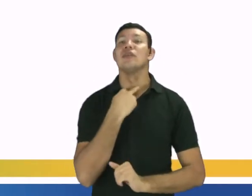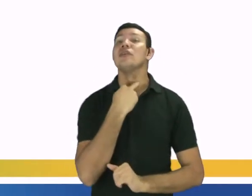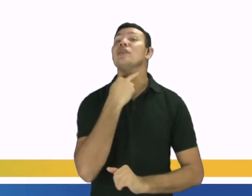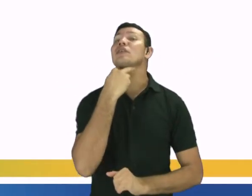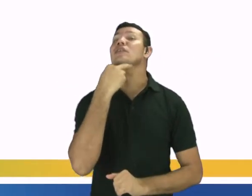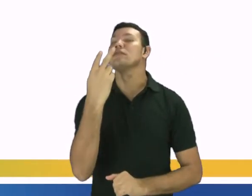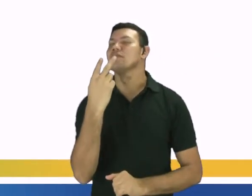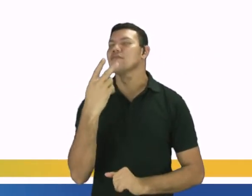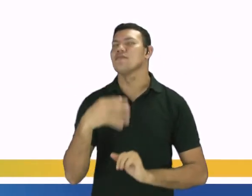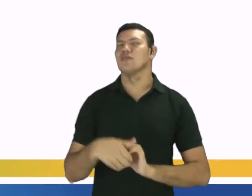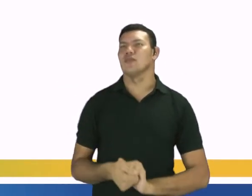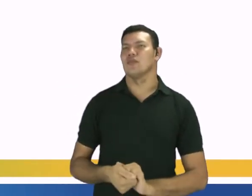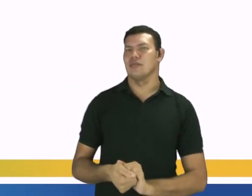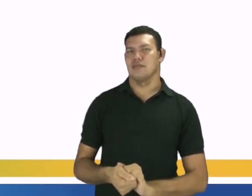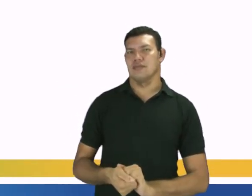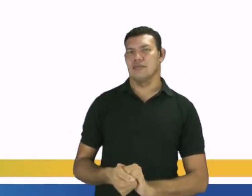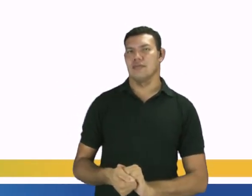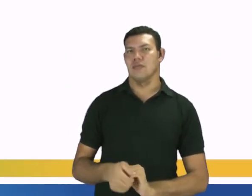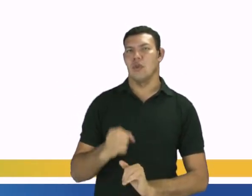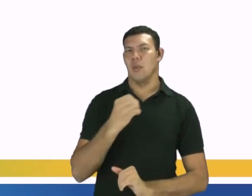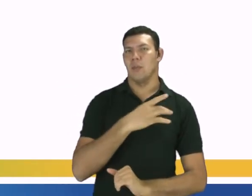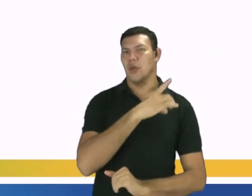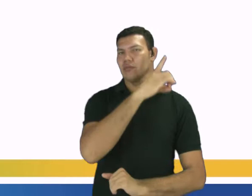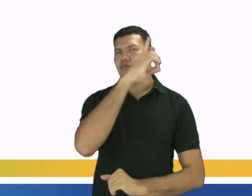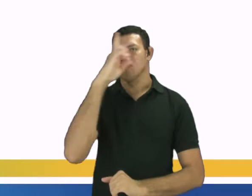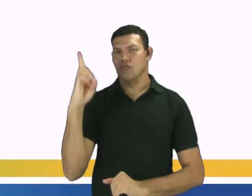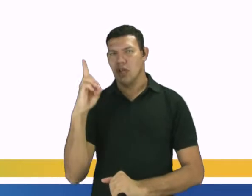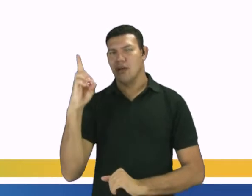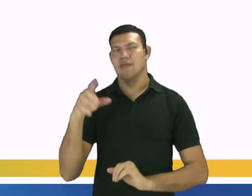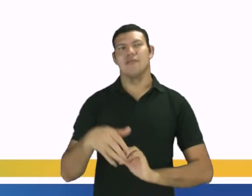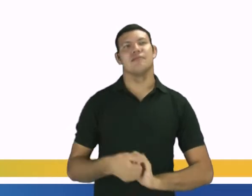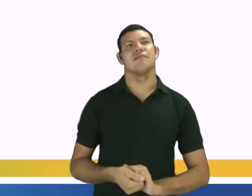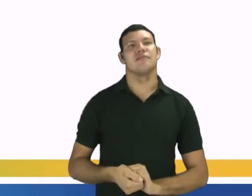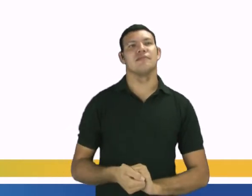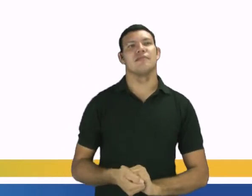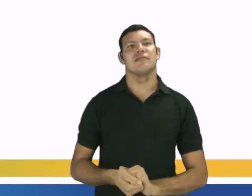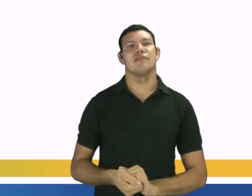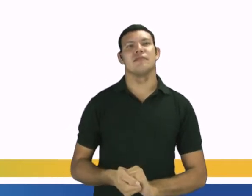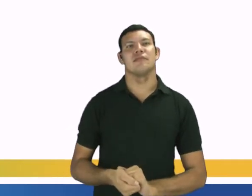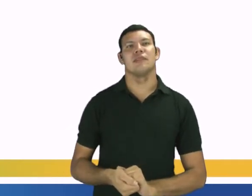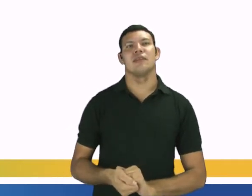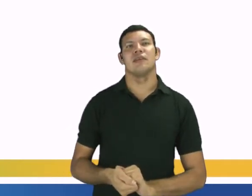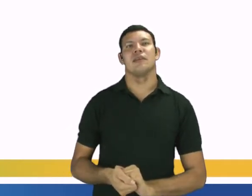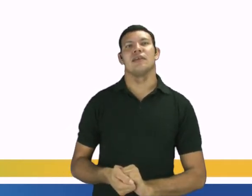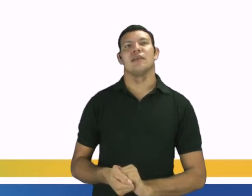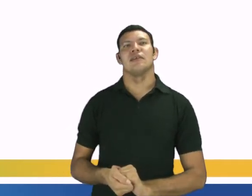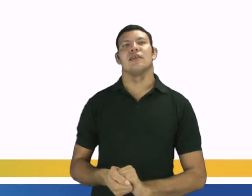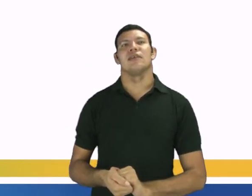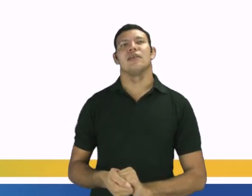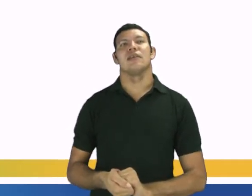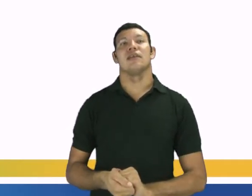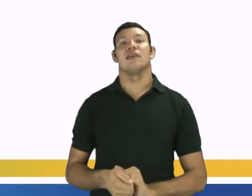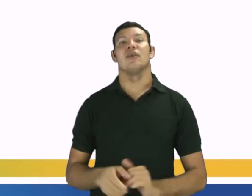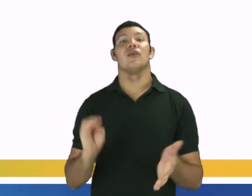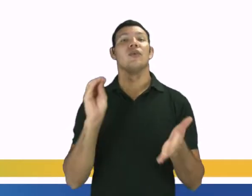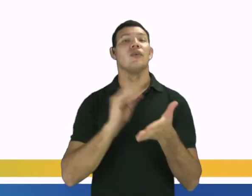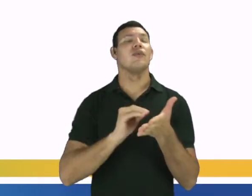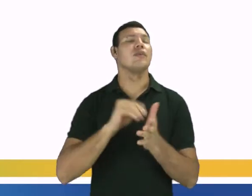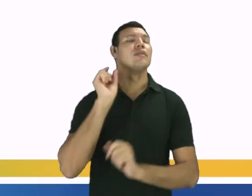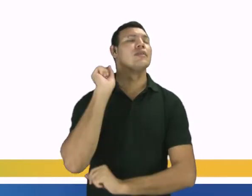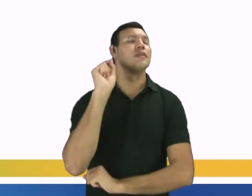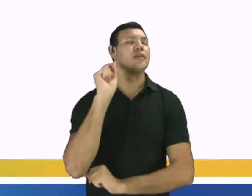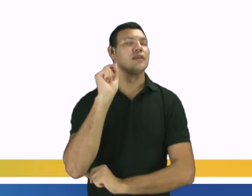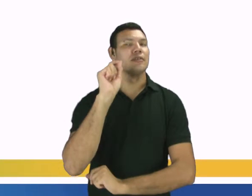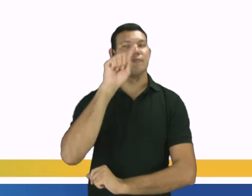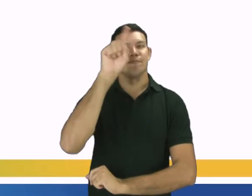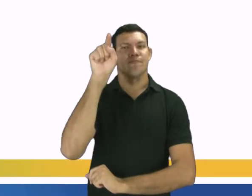dias, algo assim, certo? Continuando. ¿En qué puedo ayudarla? Vocês notaram que está faltando ali a interrogação e